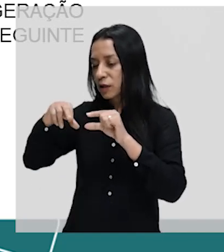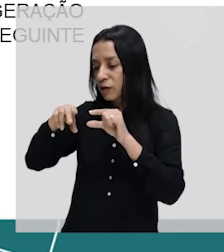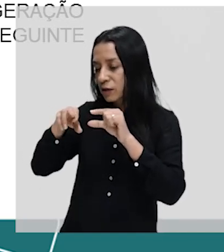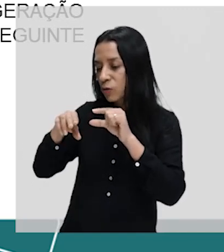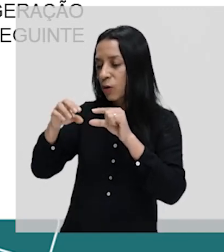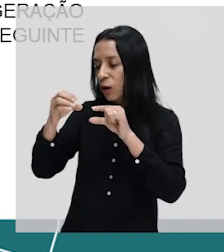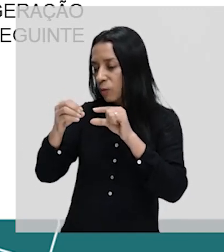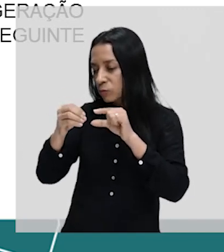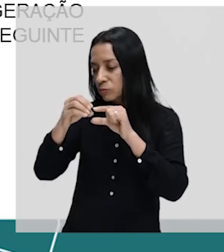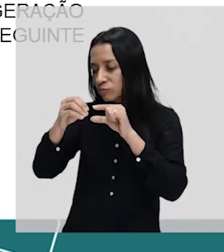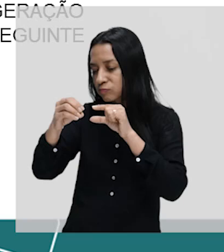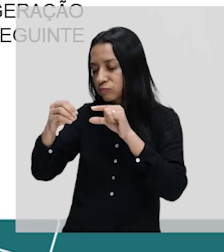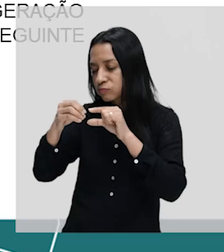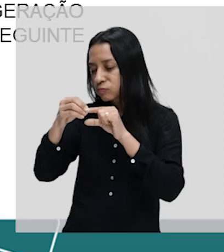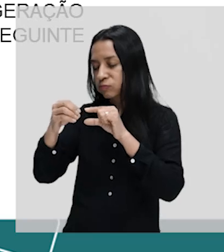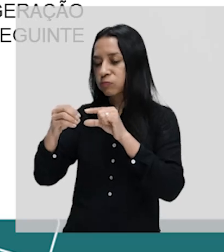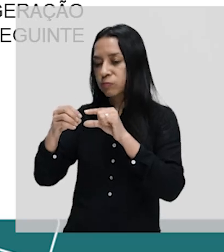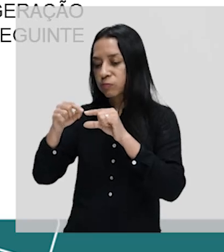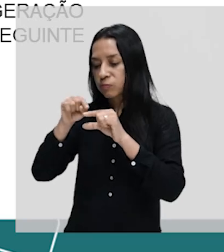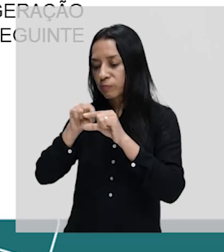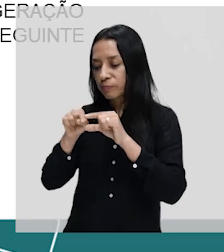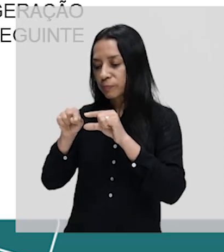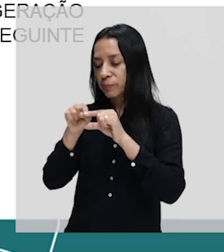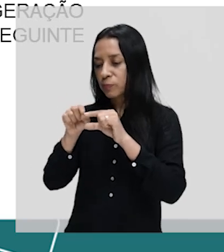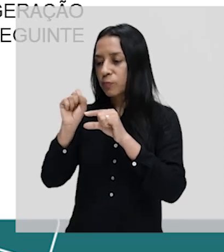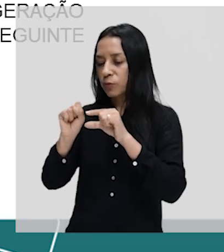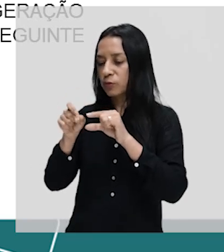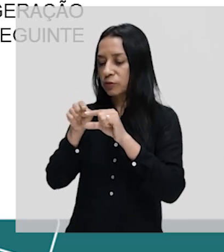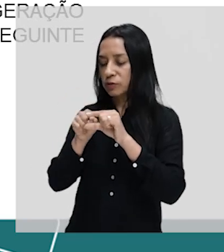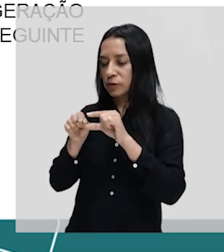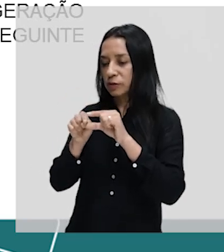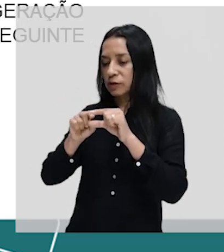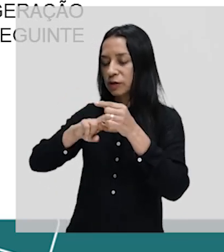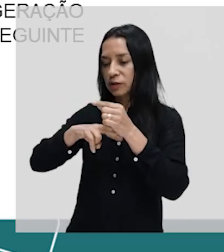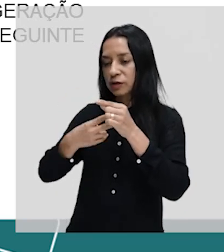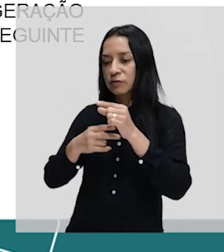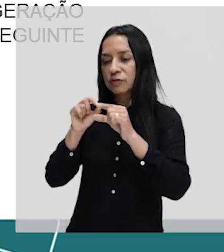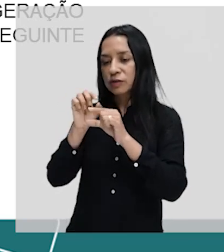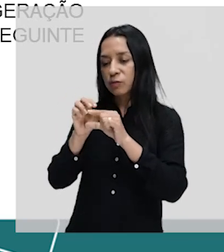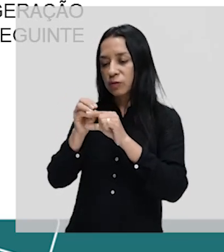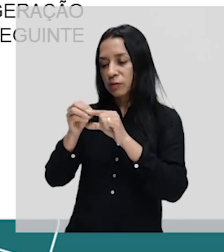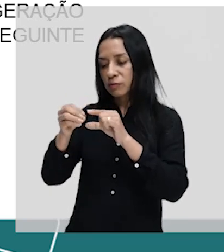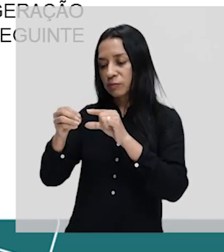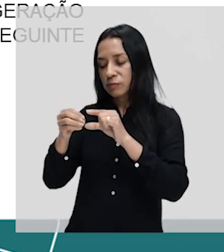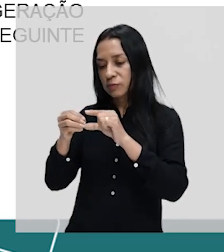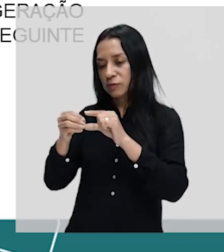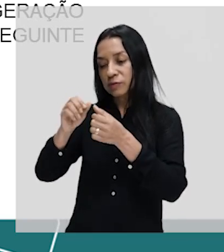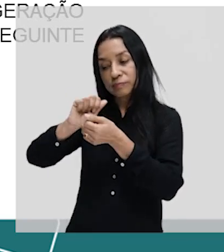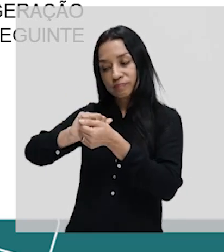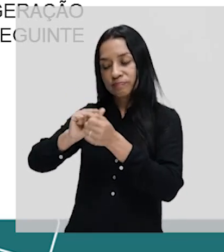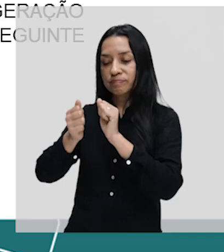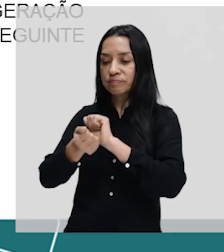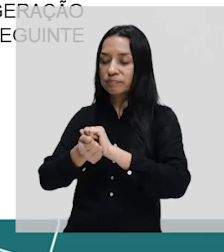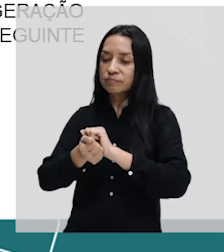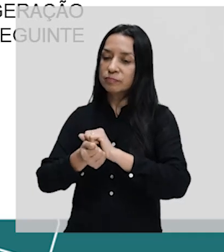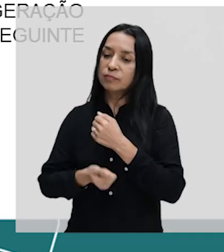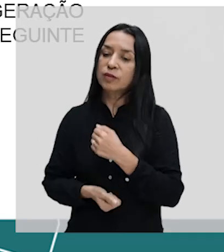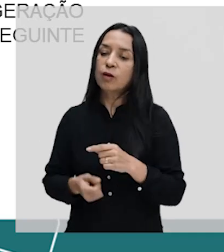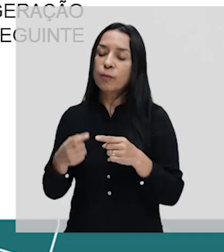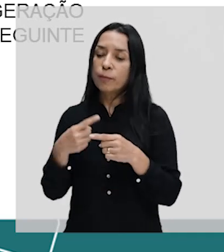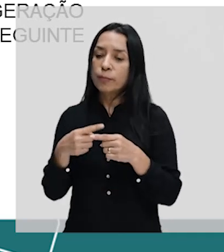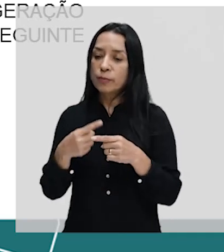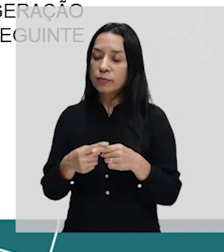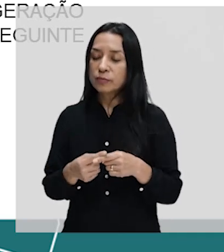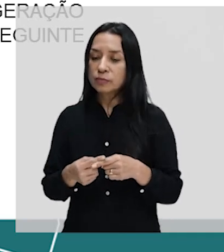tamanho que dê para atravessar esse orifício. Então, quer dizer que essas bolinhas aqui, elas são adaptadas, tá? Porque